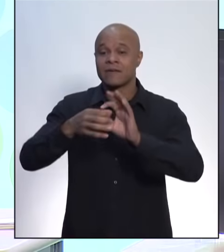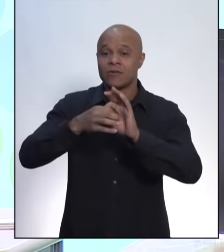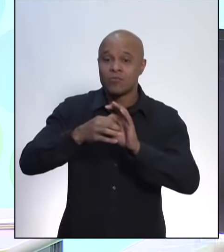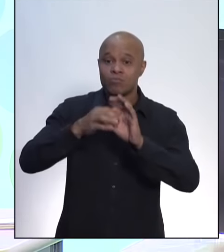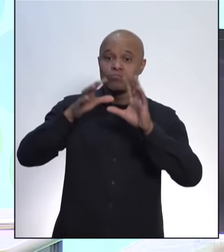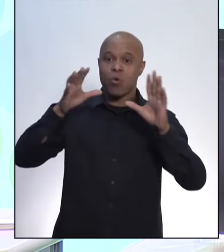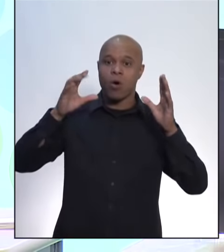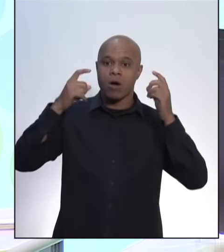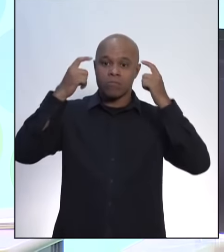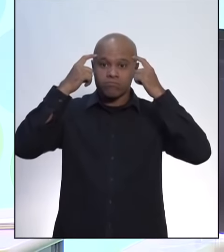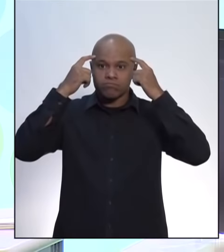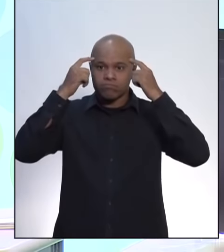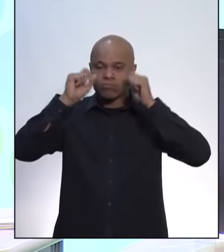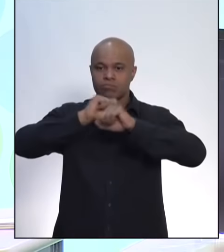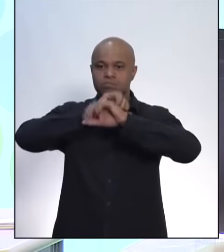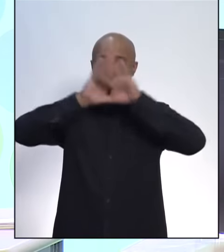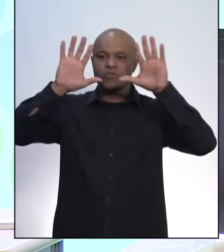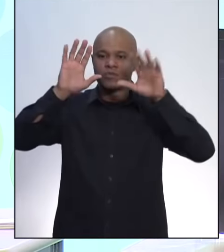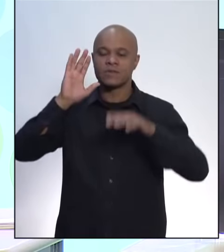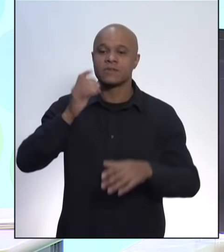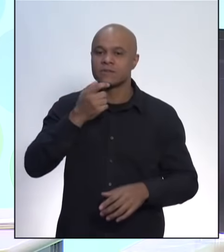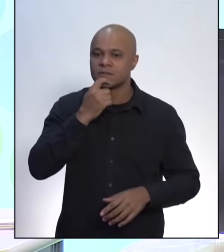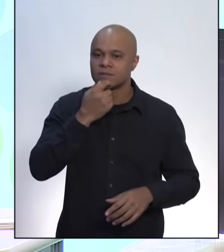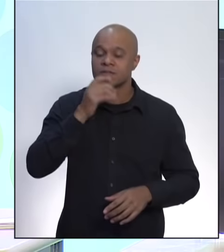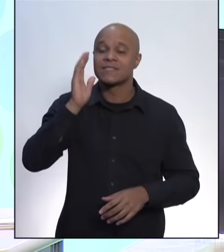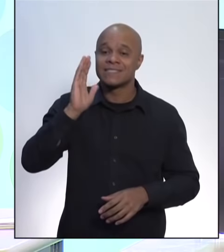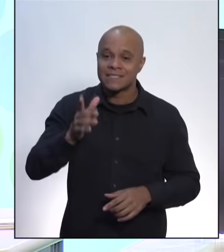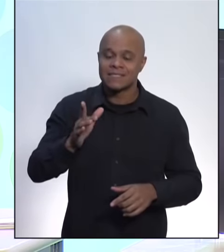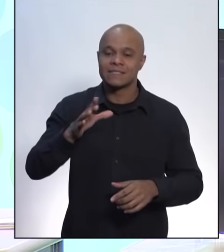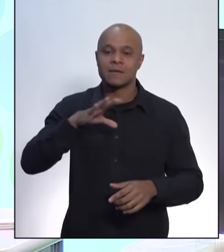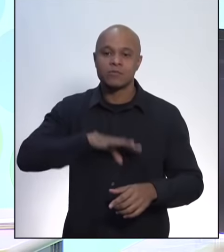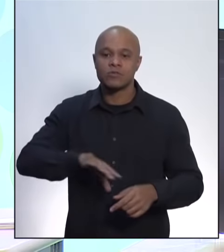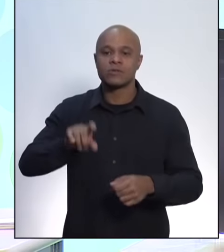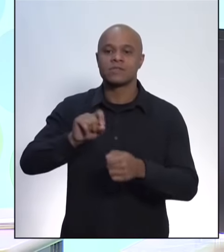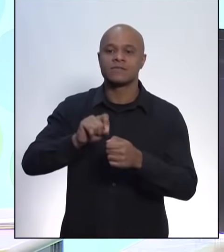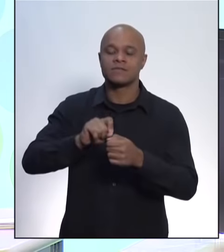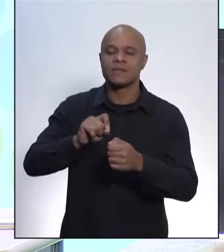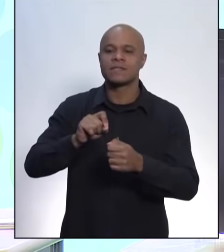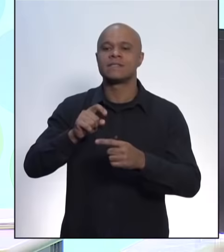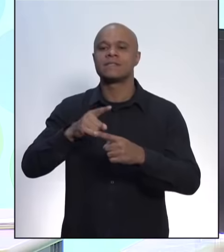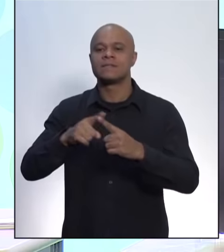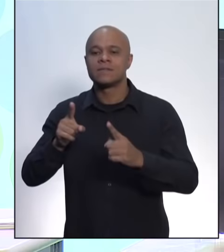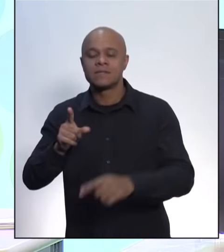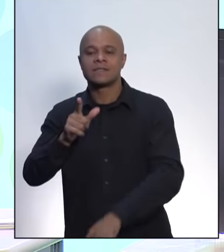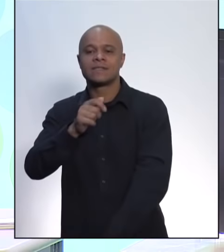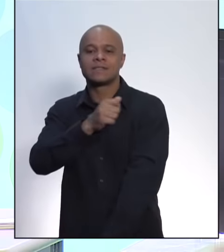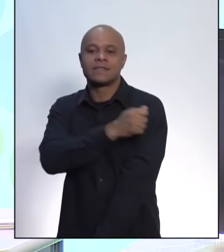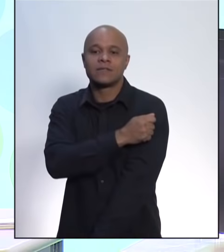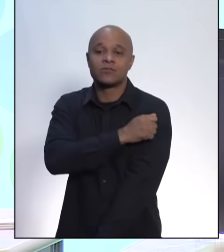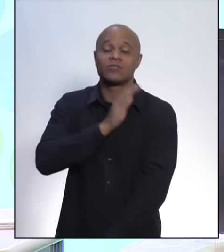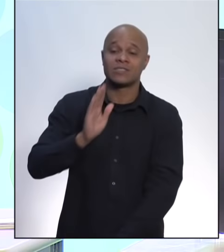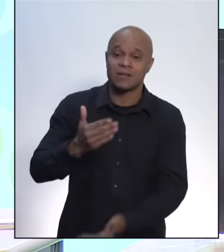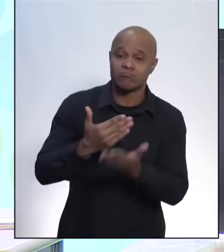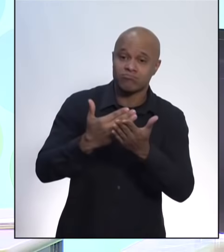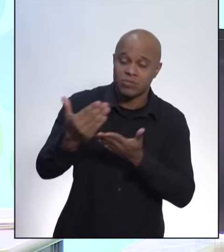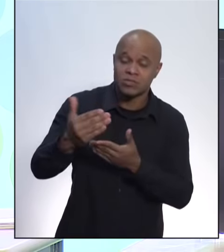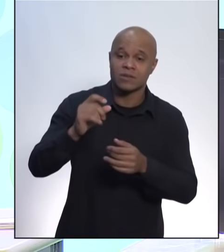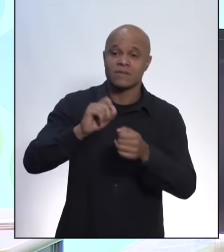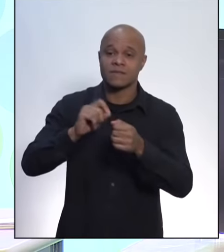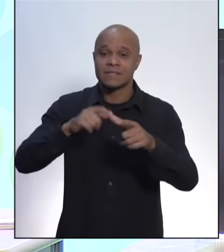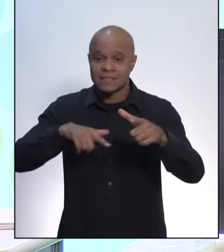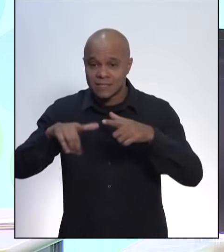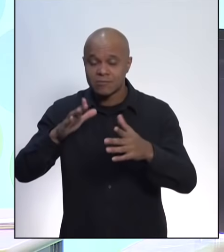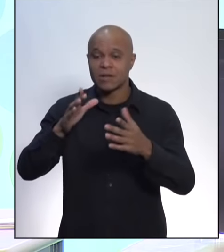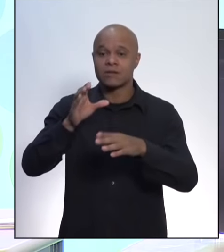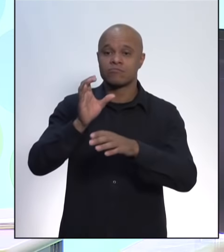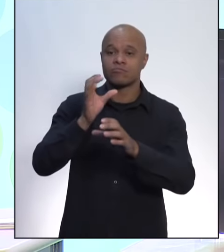vocês algo em inglês que você já estão fazendo em língua portuguesa muitos alunos já estão fazendo iniciação científica então o que nós